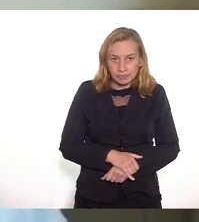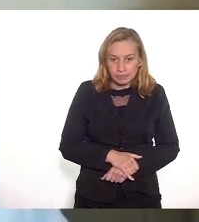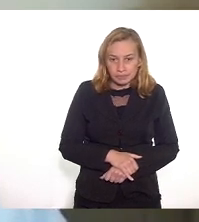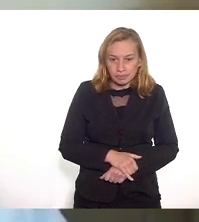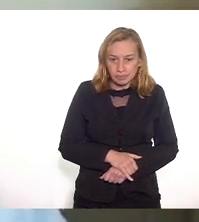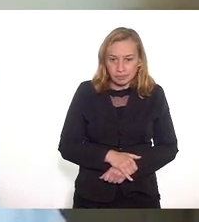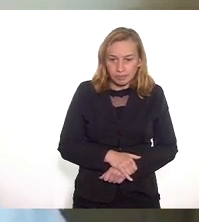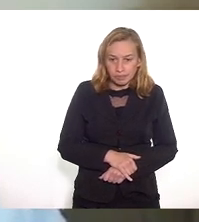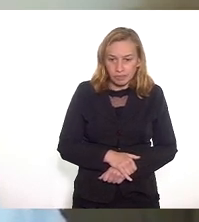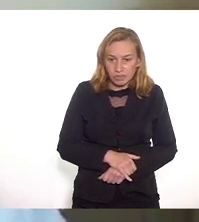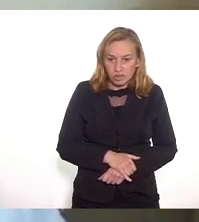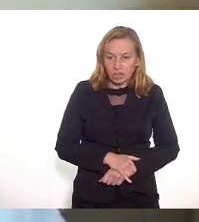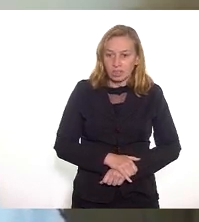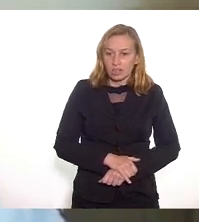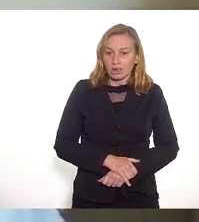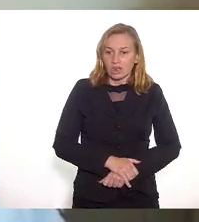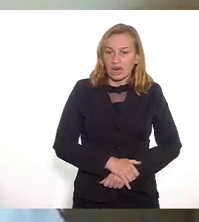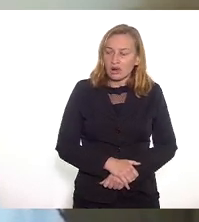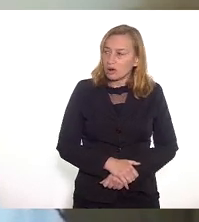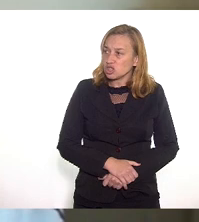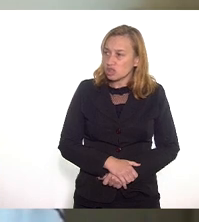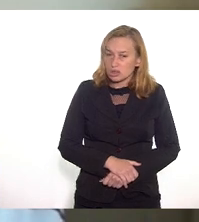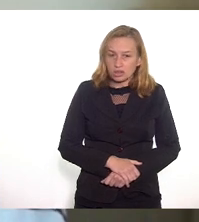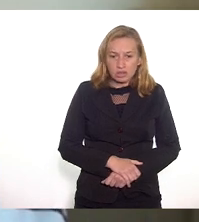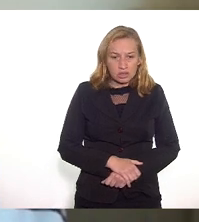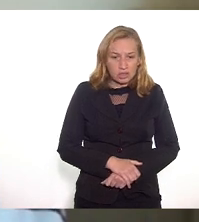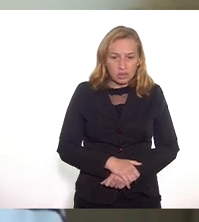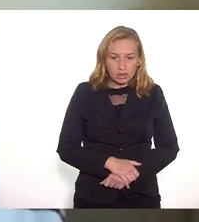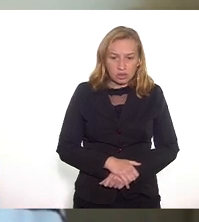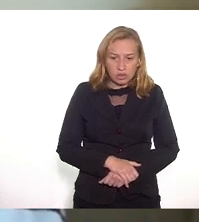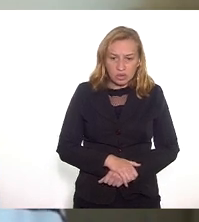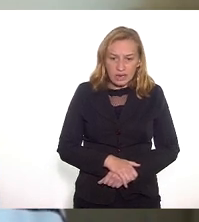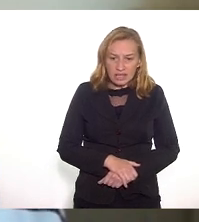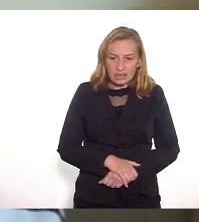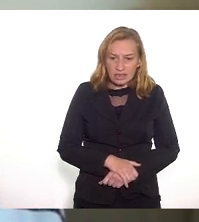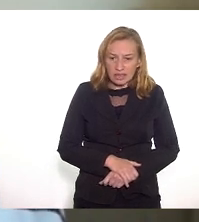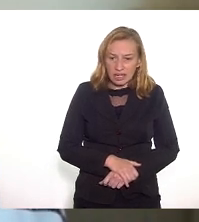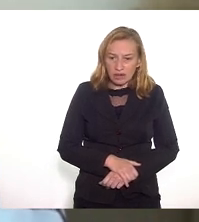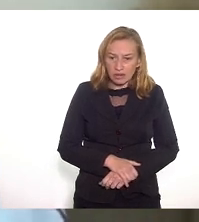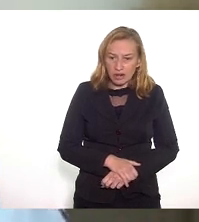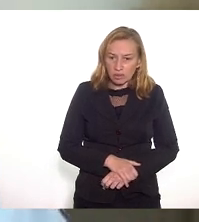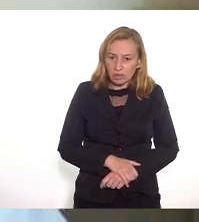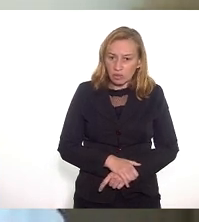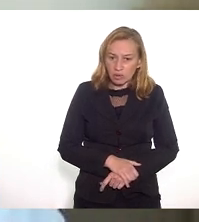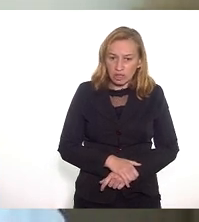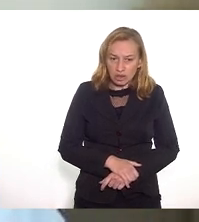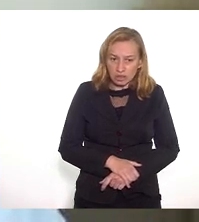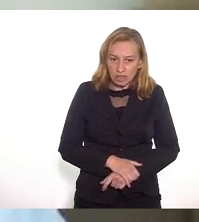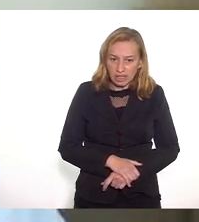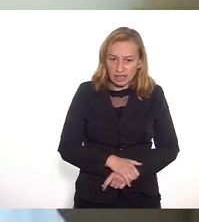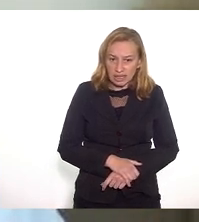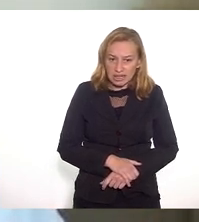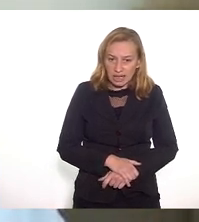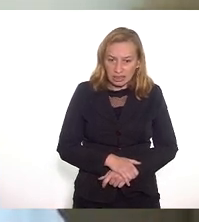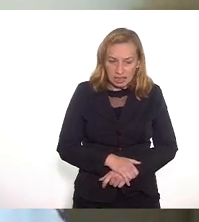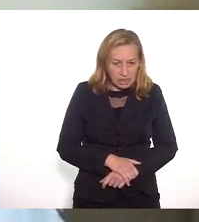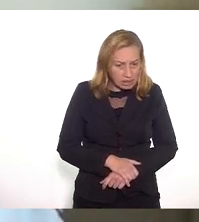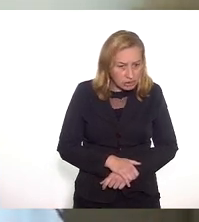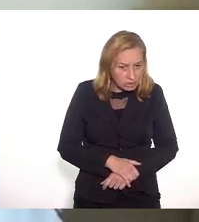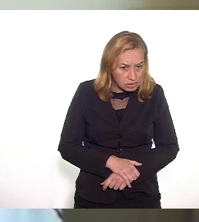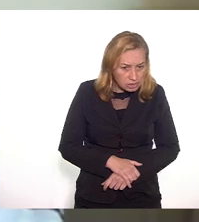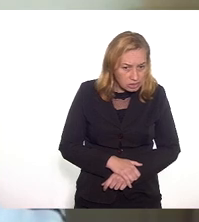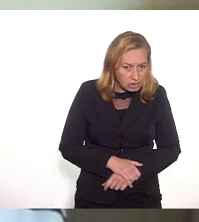acho que Vossa Excelência tem razão. Apesar de constar esses termos no regimento interno, a decisão final é